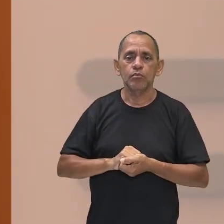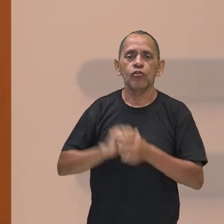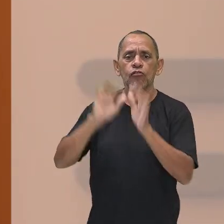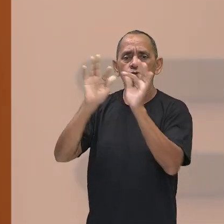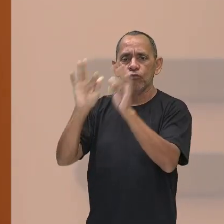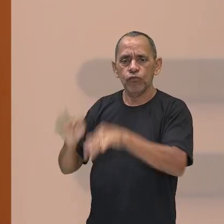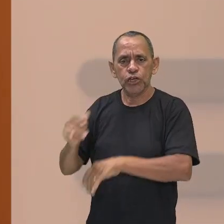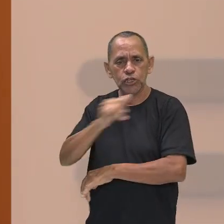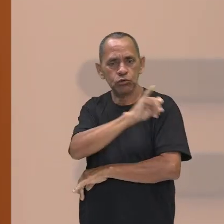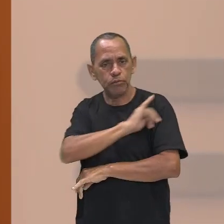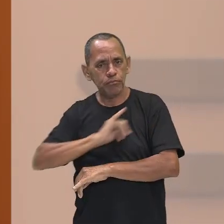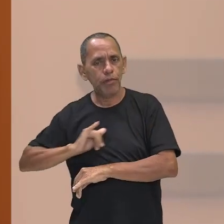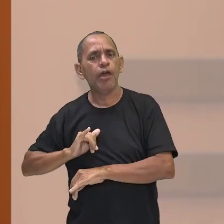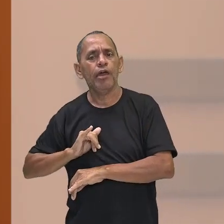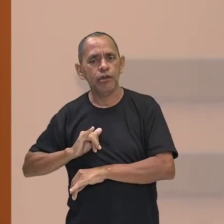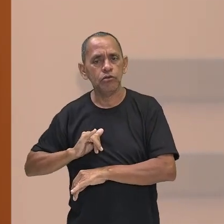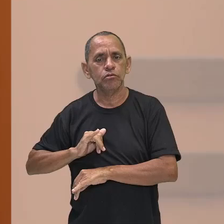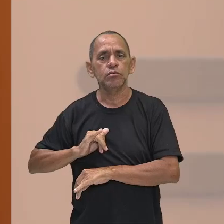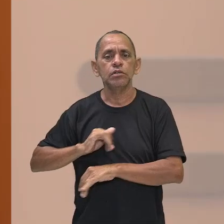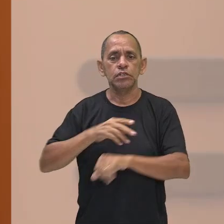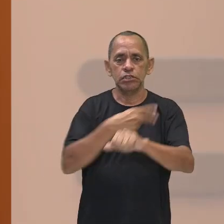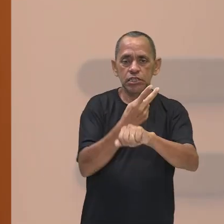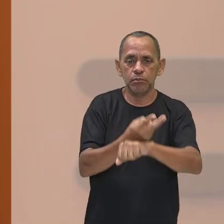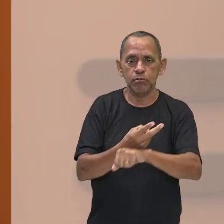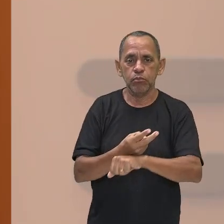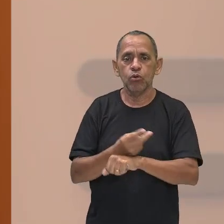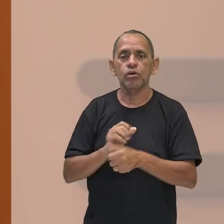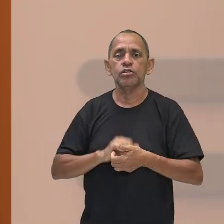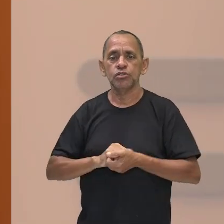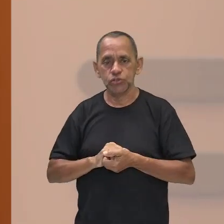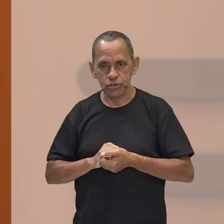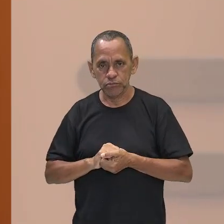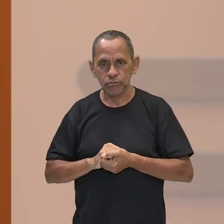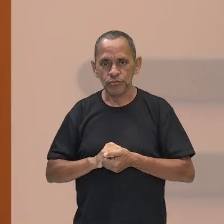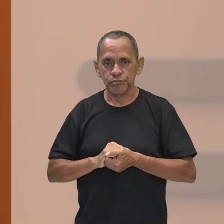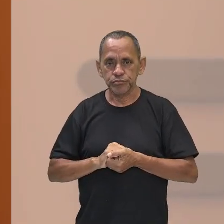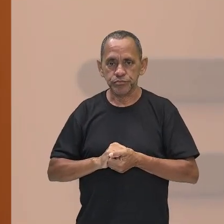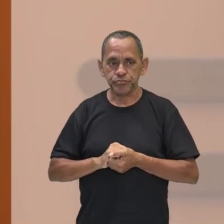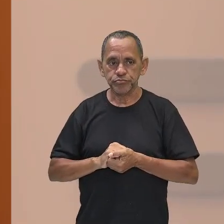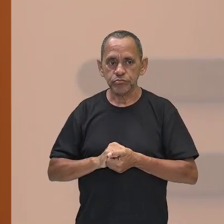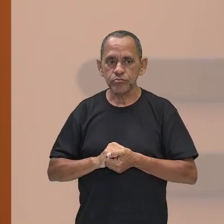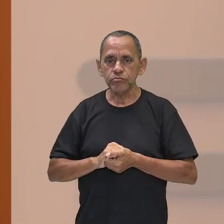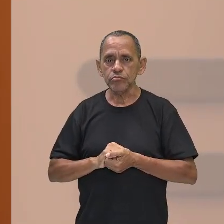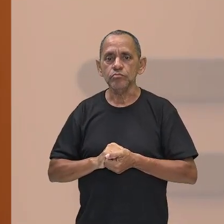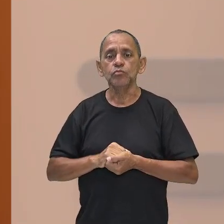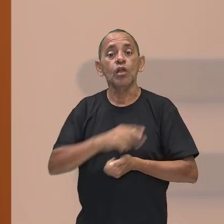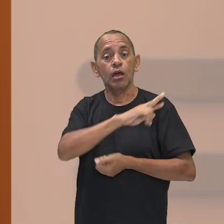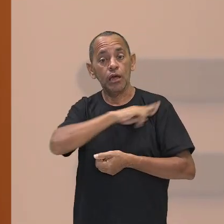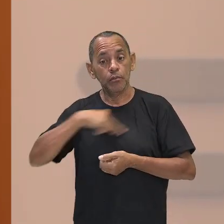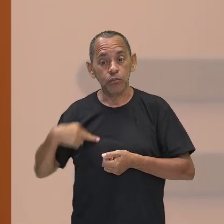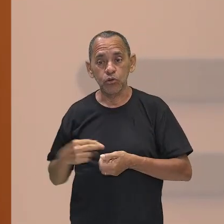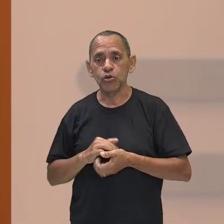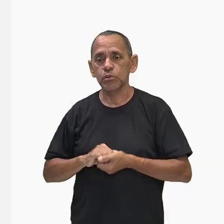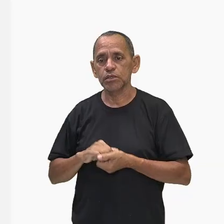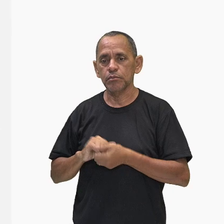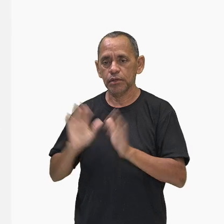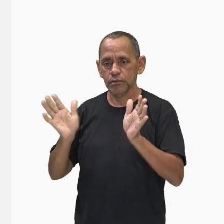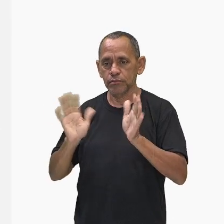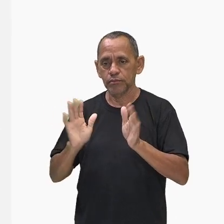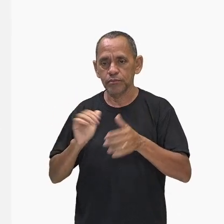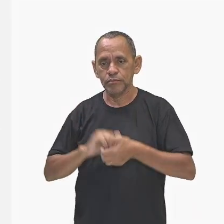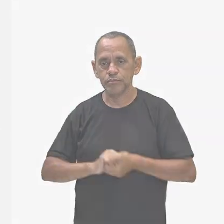consequente proclamação da República. Beleza, gente? Eu agradeço muito a atenção de vocês e a gente vai terminando por aqui.